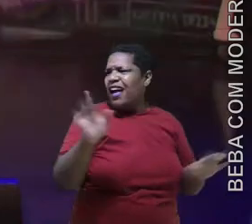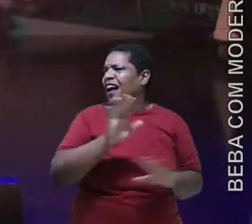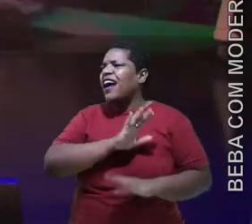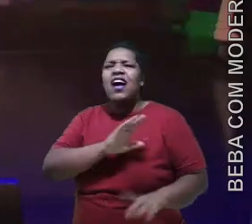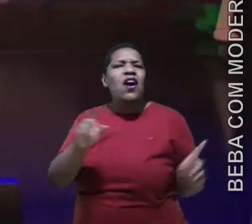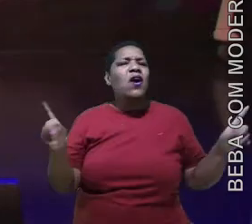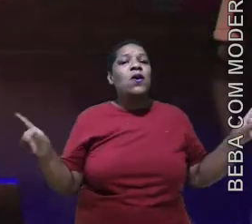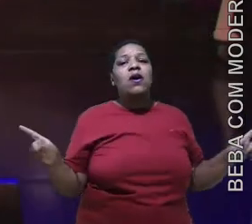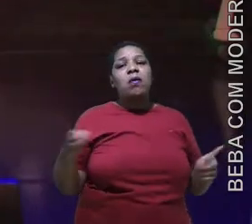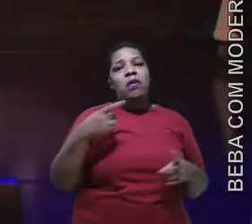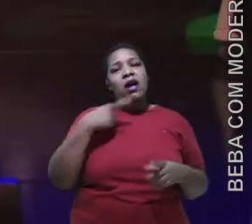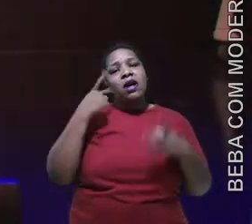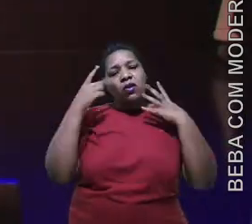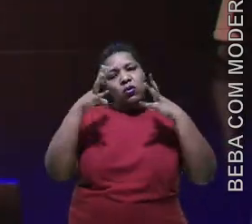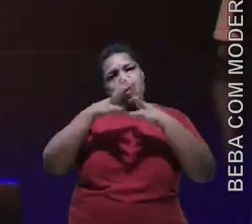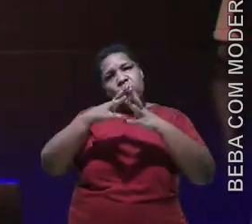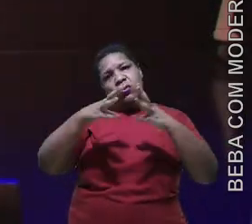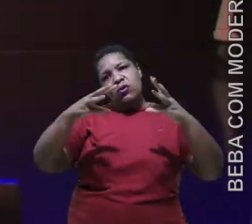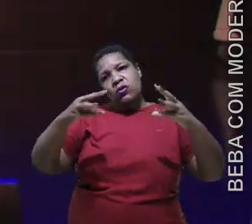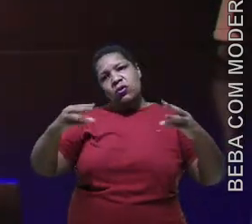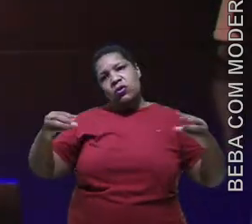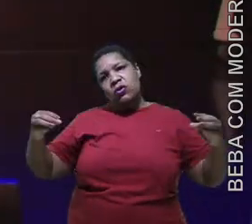E aí